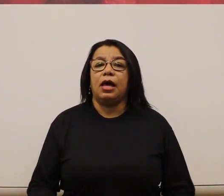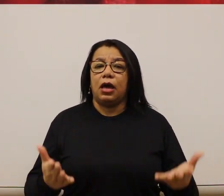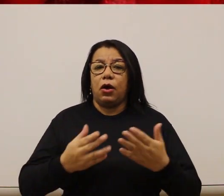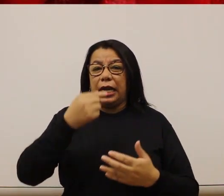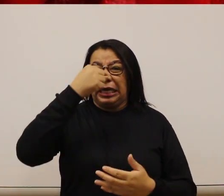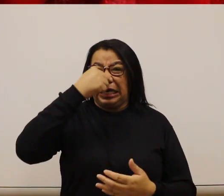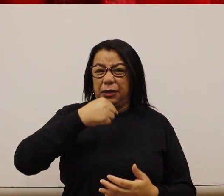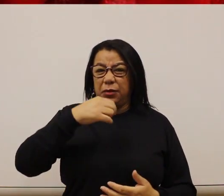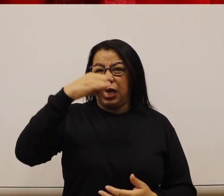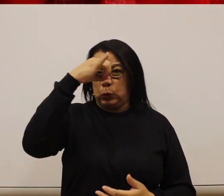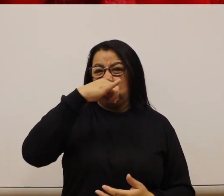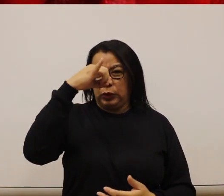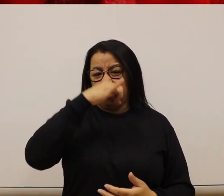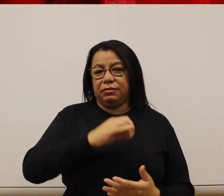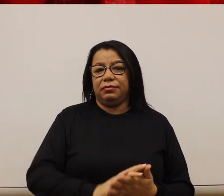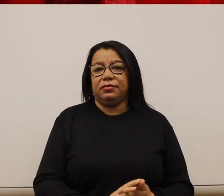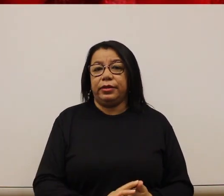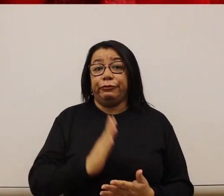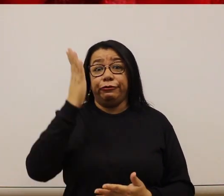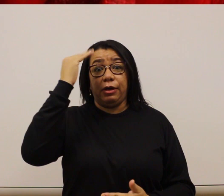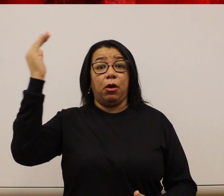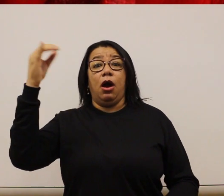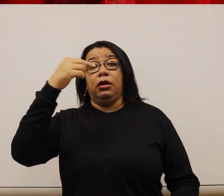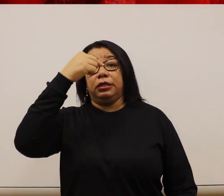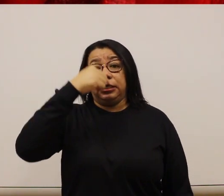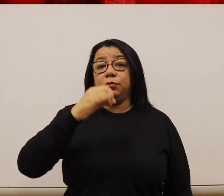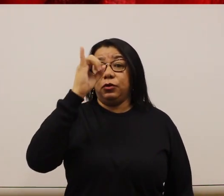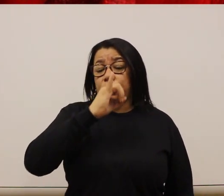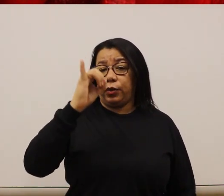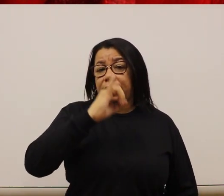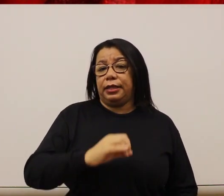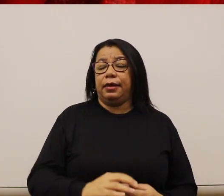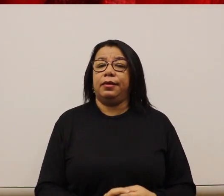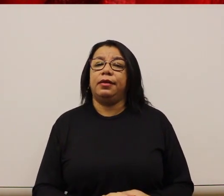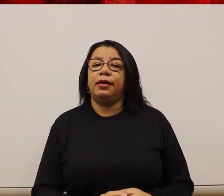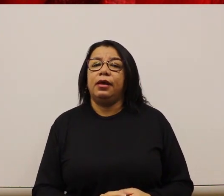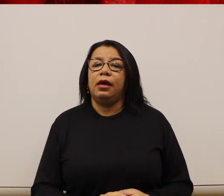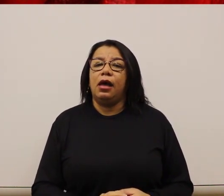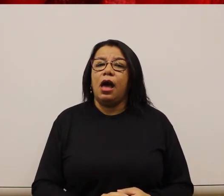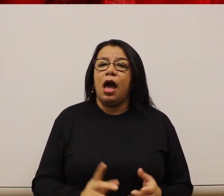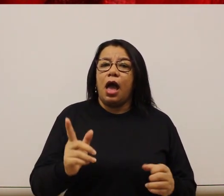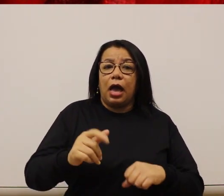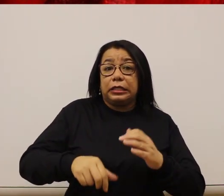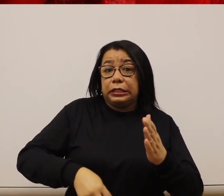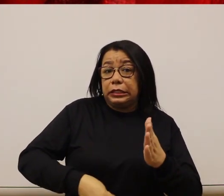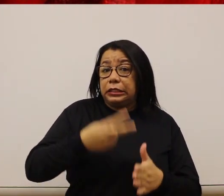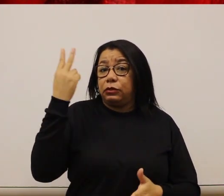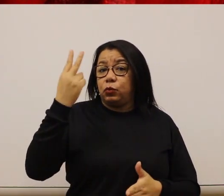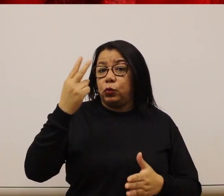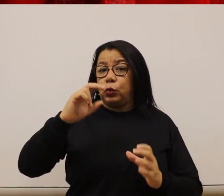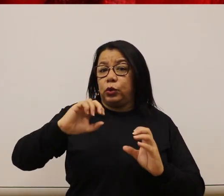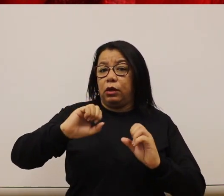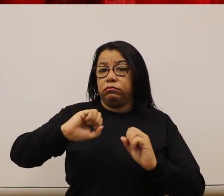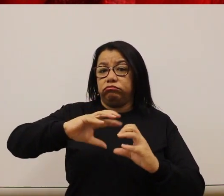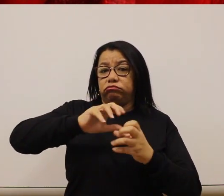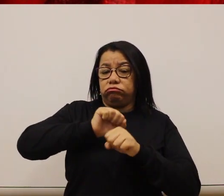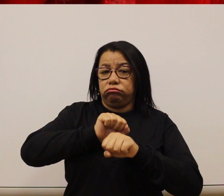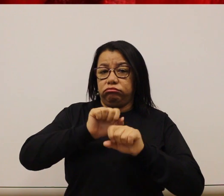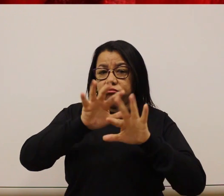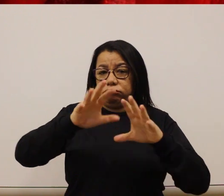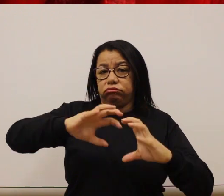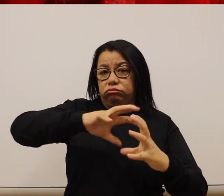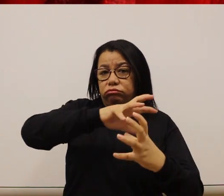Agora vamos passar para a gripe suína. A famosa gripe suína constituiu a segunda pandemia gerada pelo